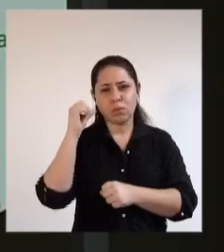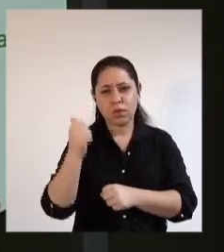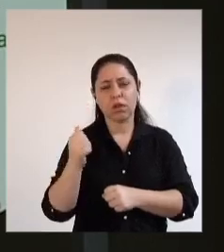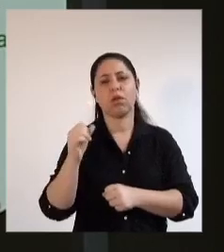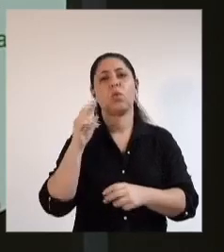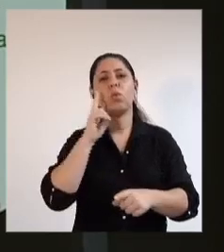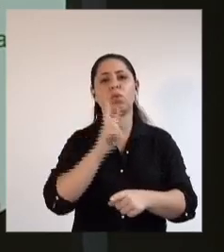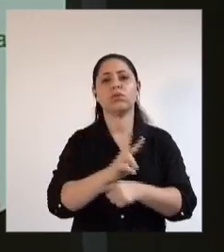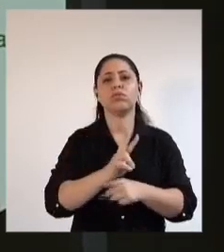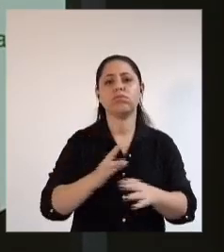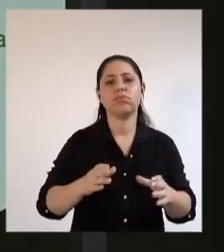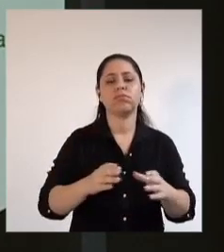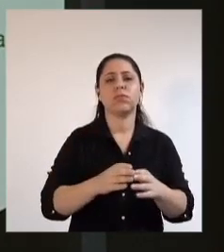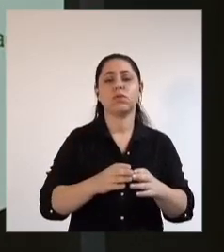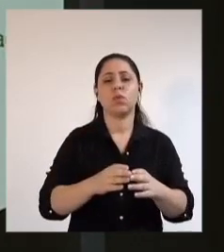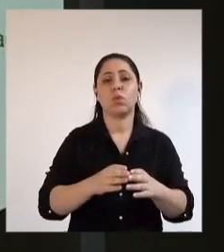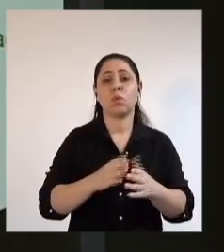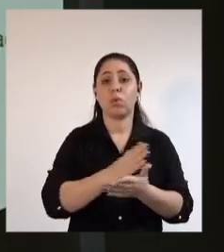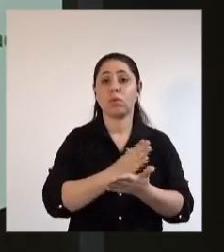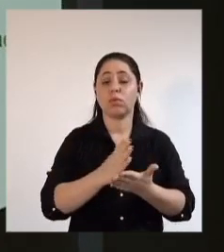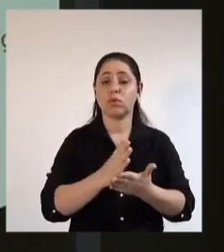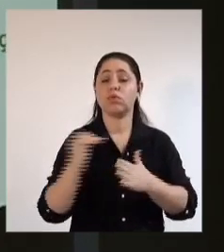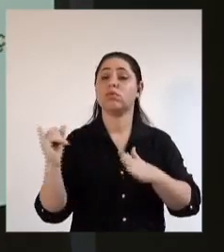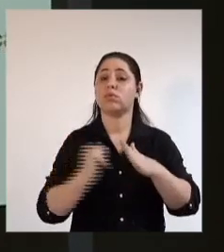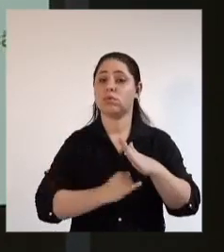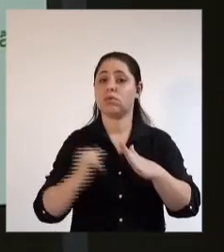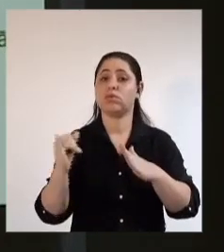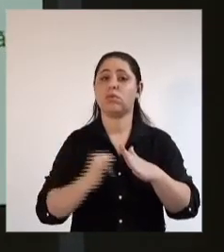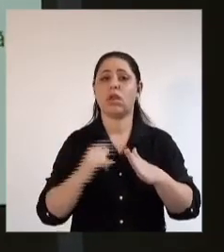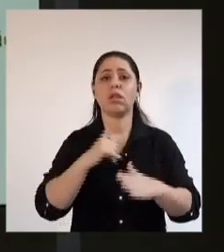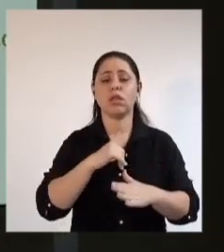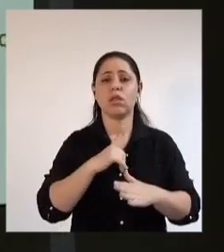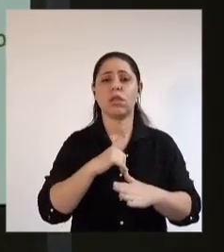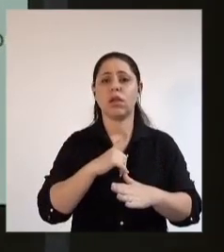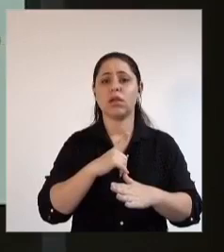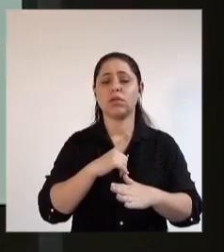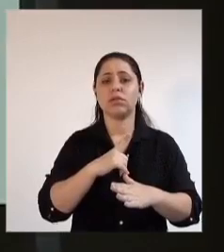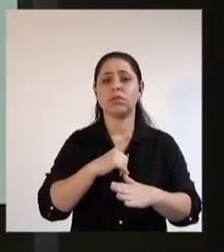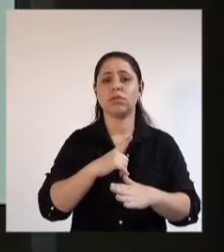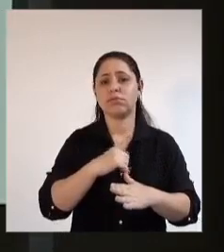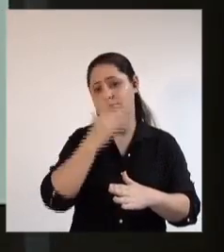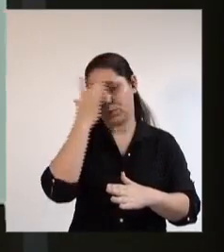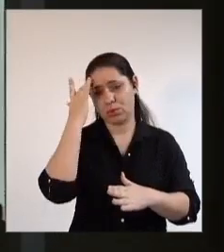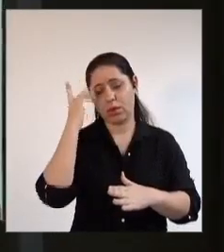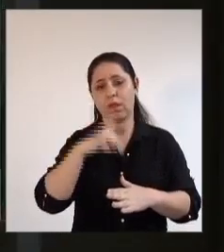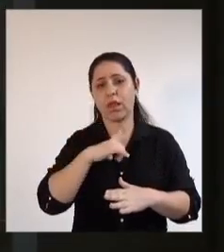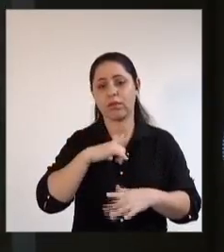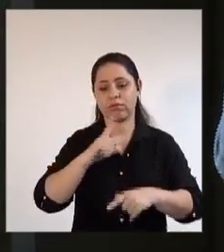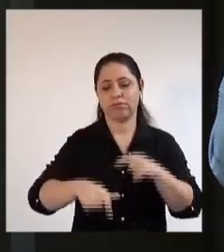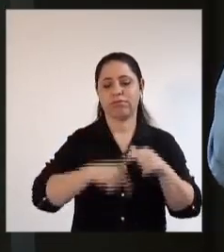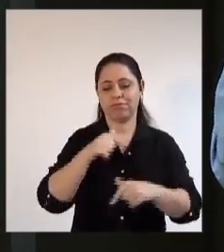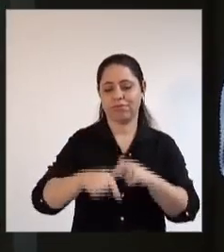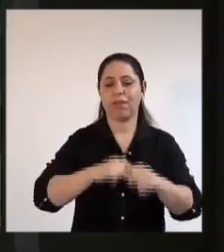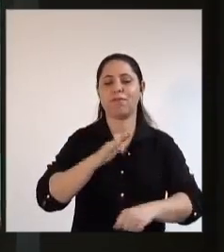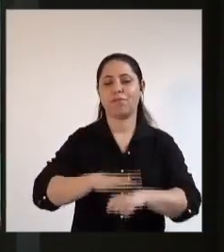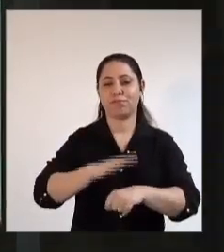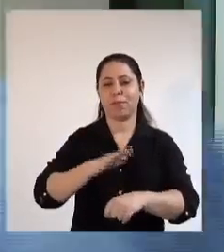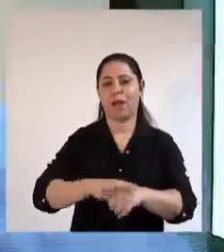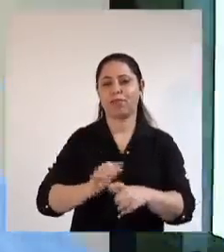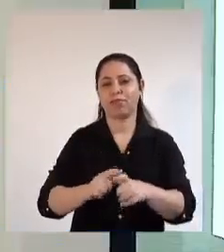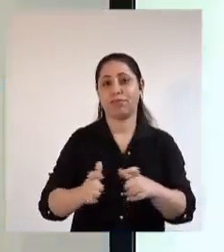quando a gente entrou no instituto é tem gente tem um pouco mais do que isso não vou falar quanto tempo nem se hoje